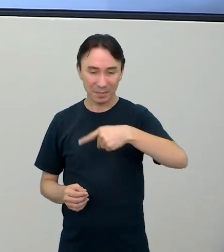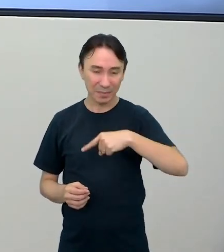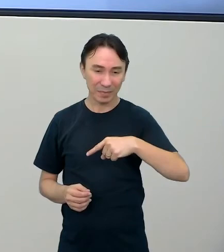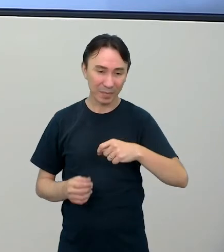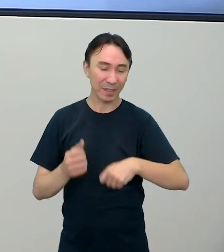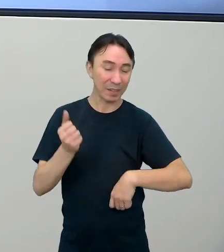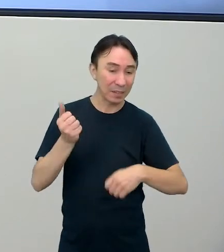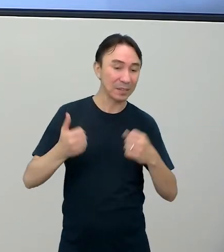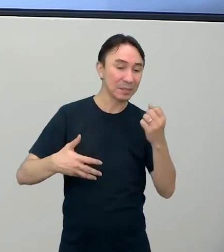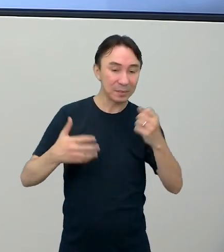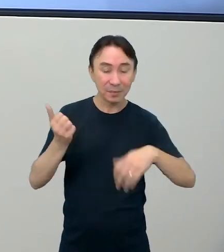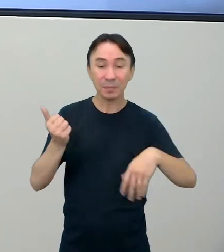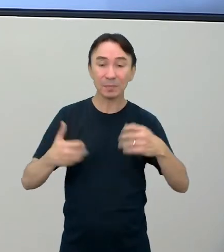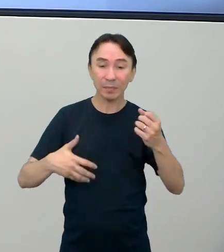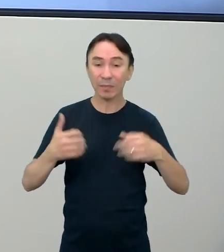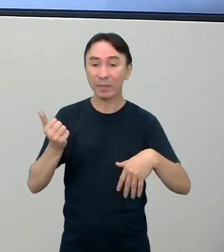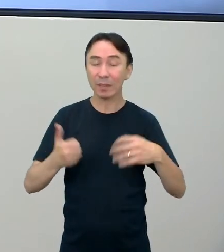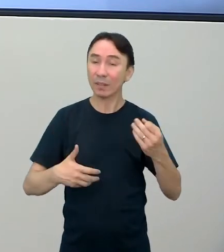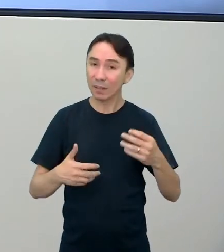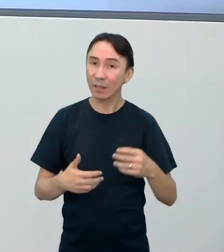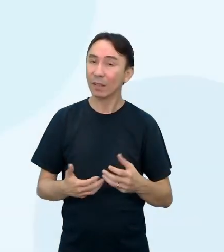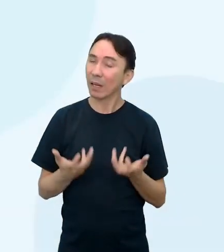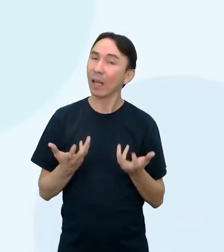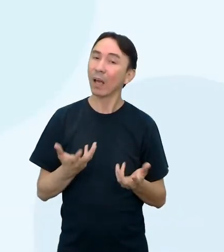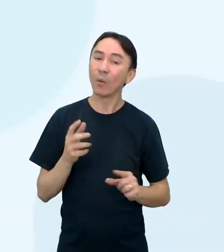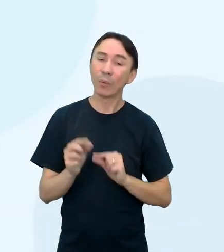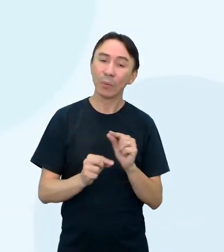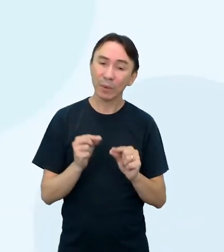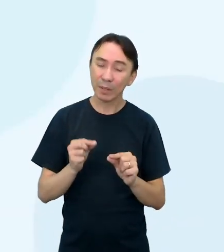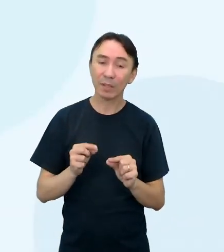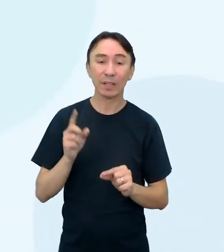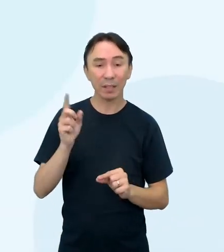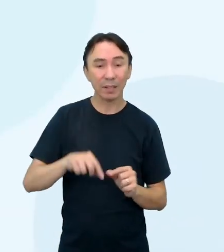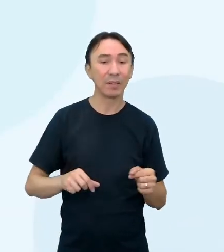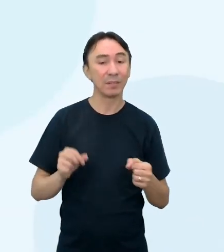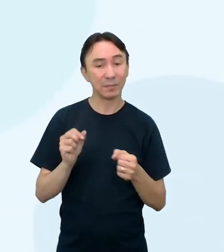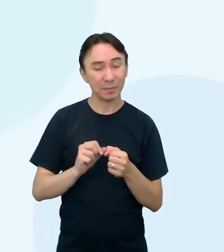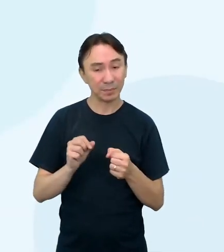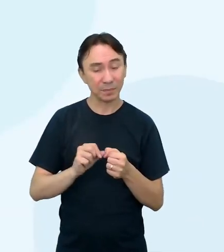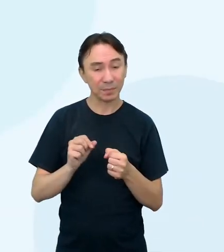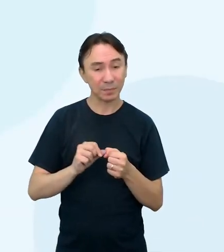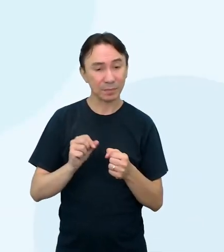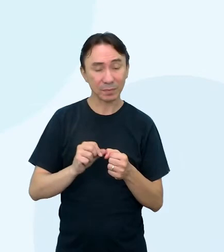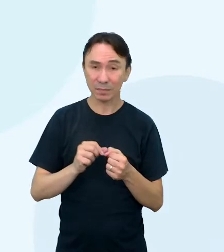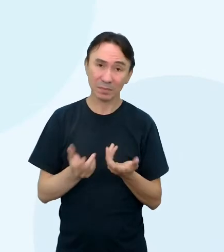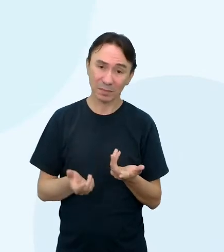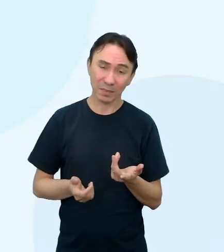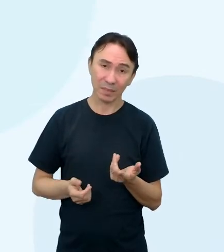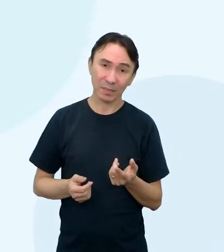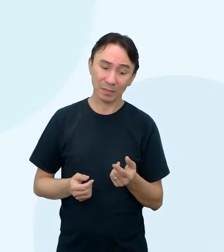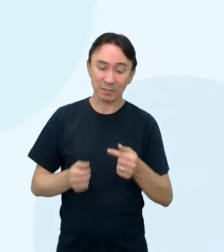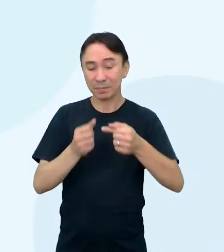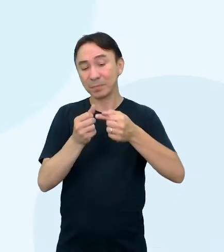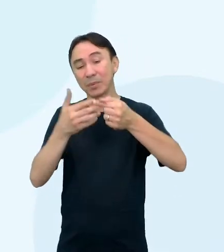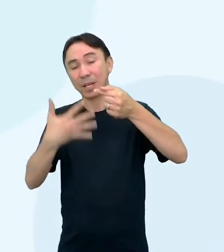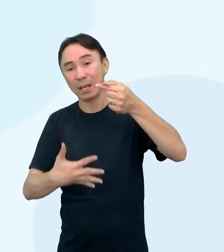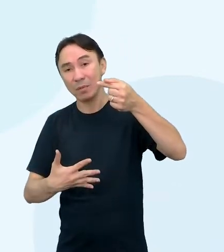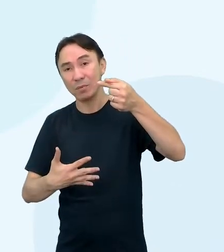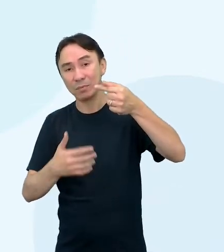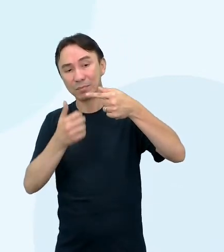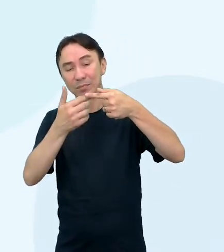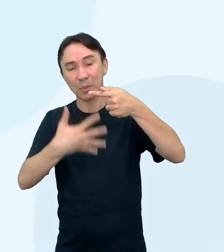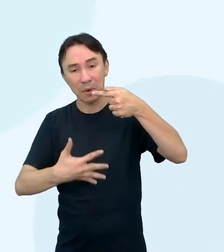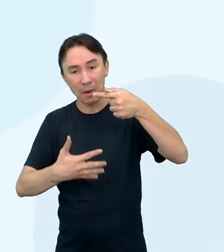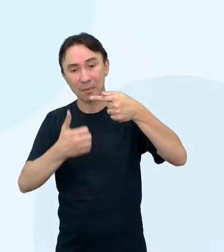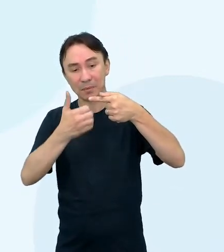nós fizemos aqui é justamente a produção de um glossário. E para